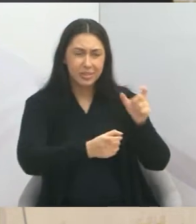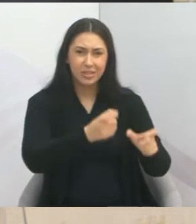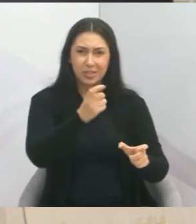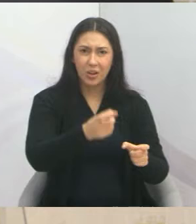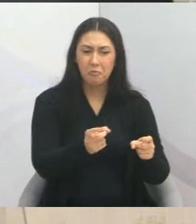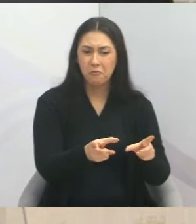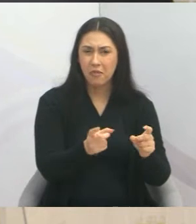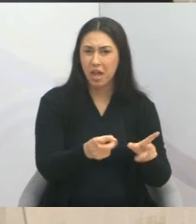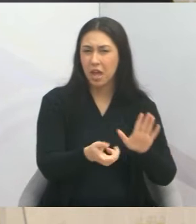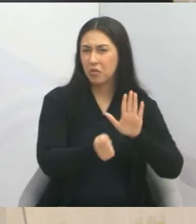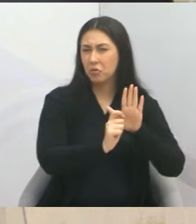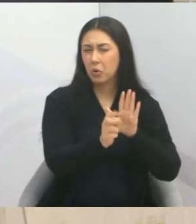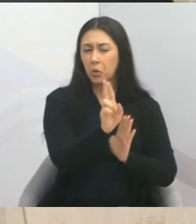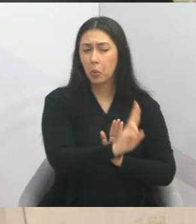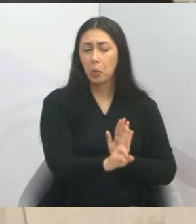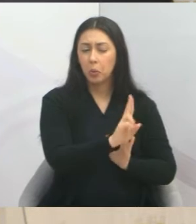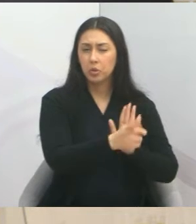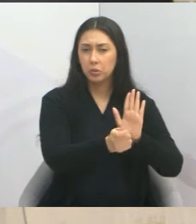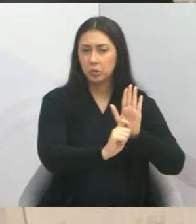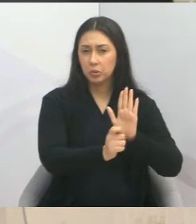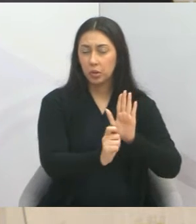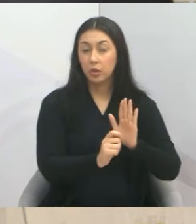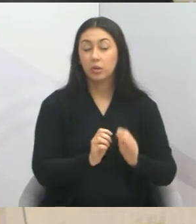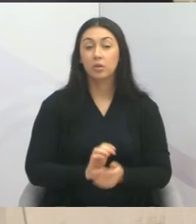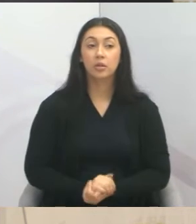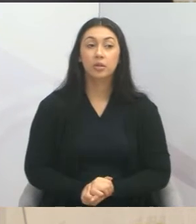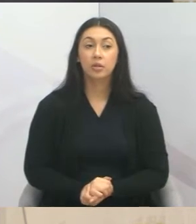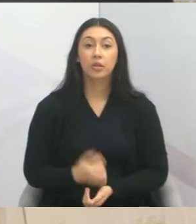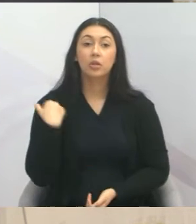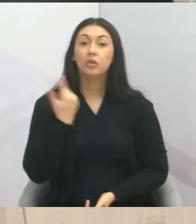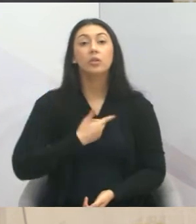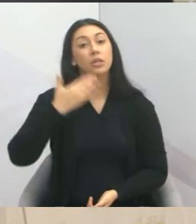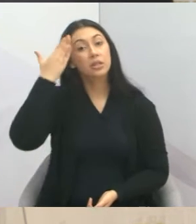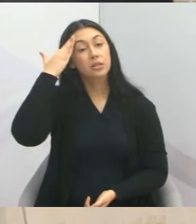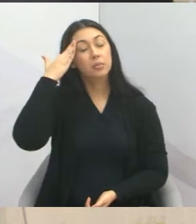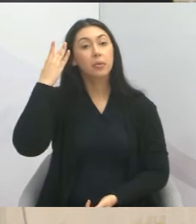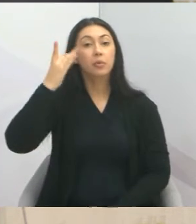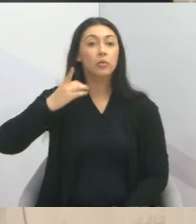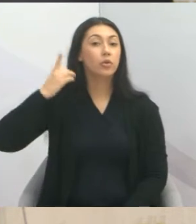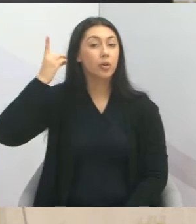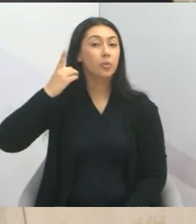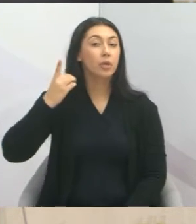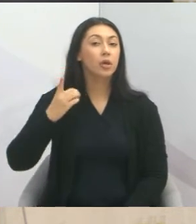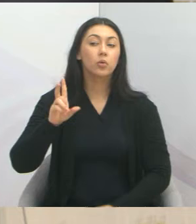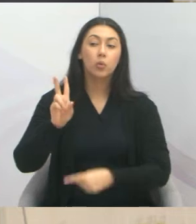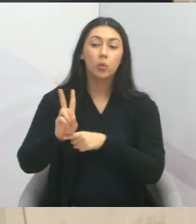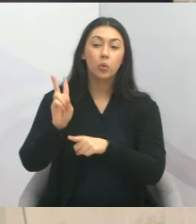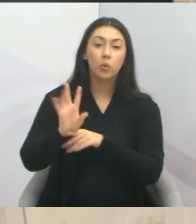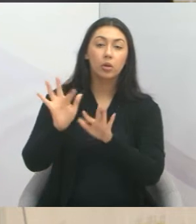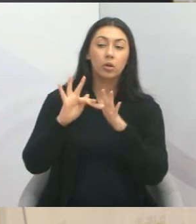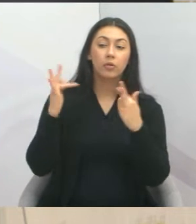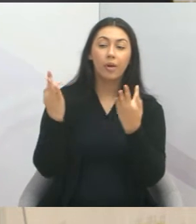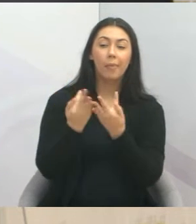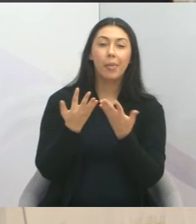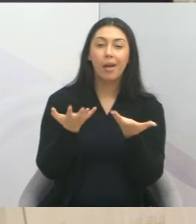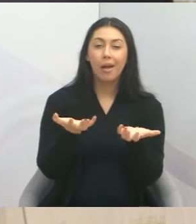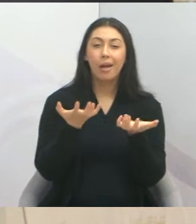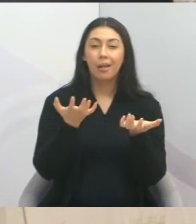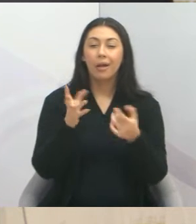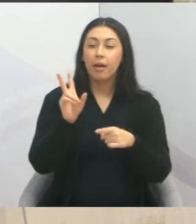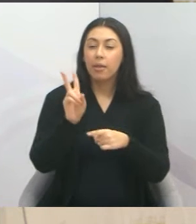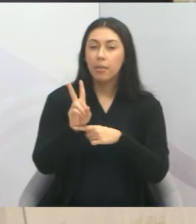conscientização da sociedade quanto ao problema sabemos que o deputado é um grande defensor da família e busca defender